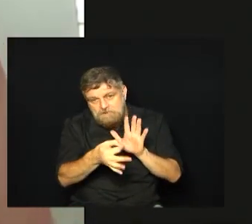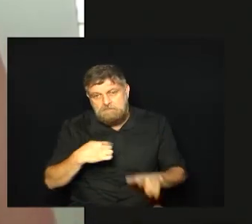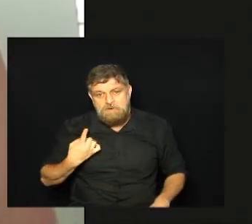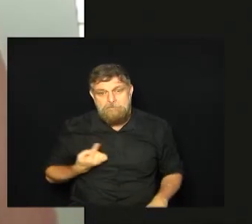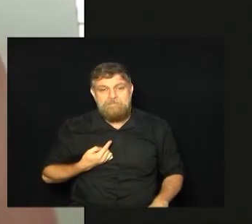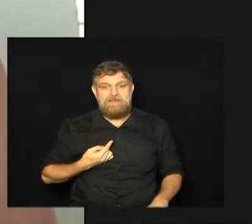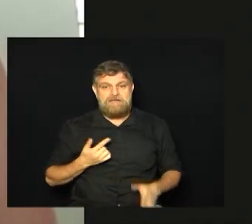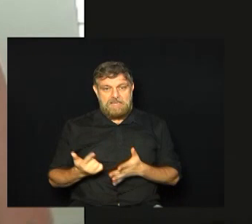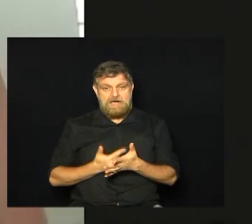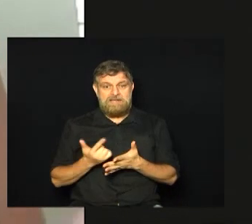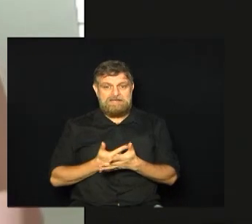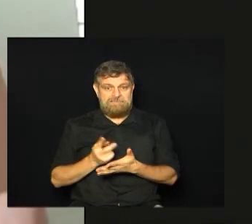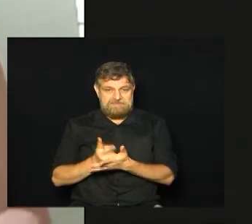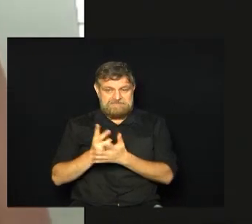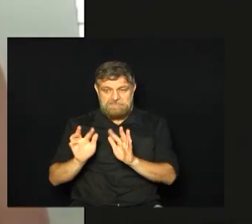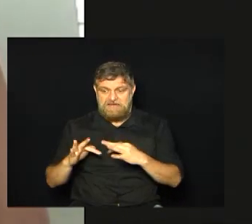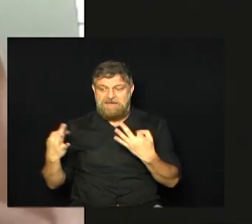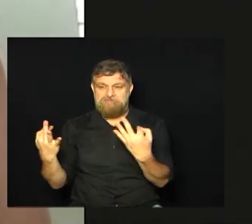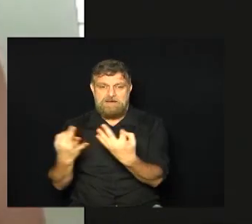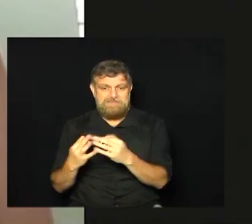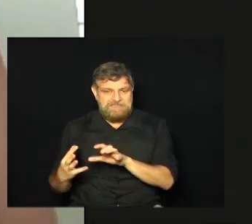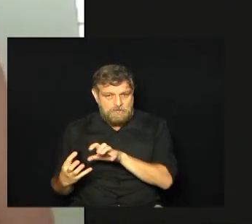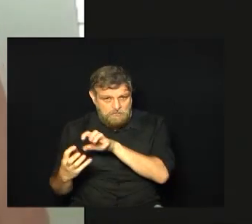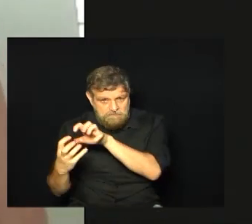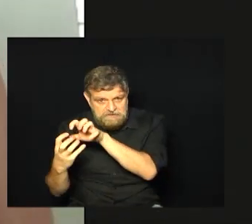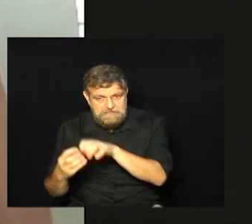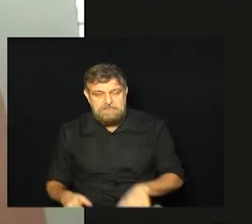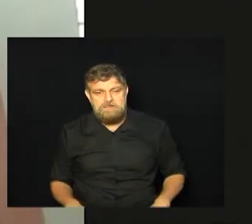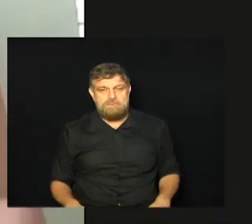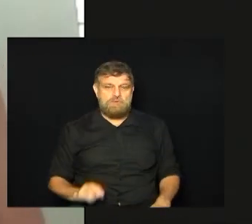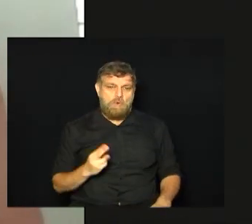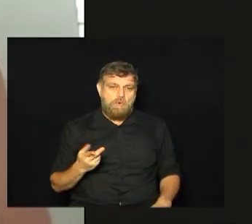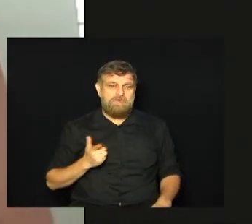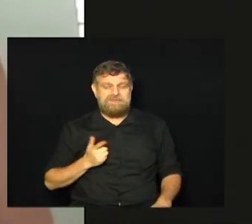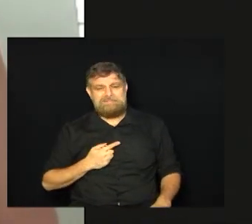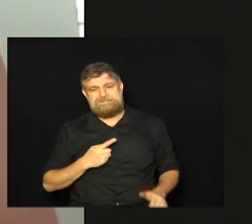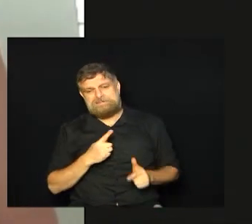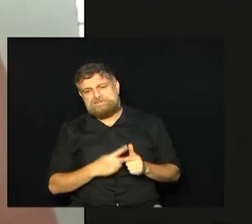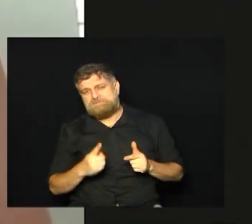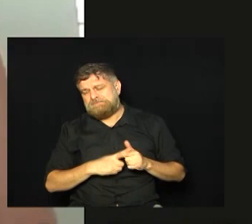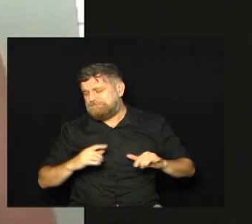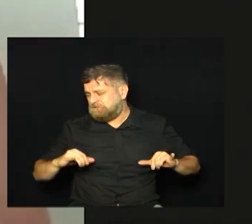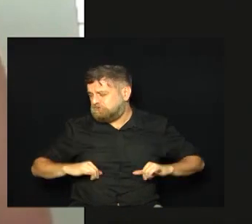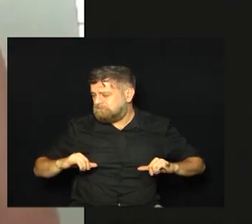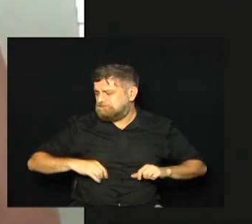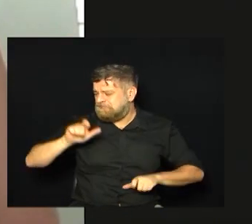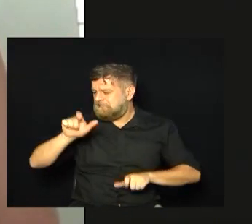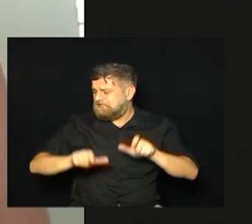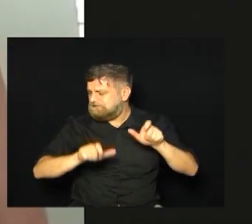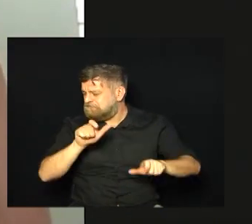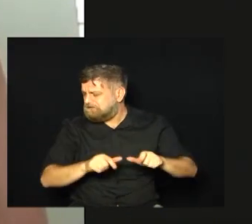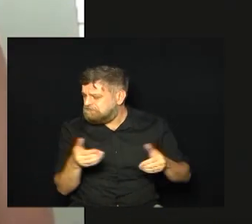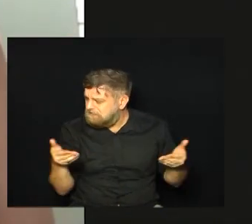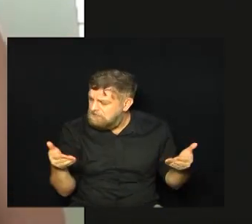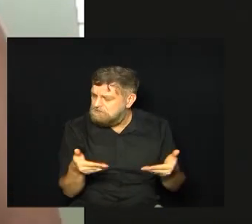sobre conflitos familiares, né? Sobre os dramas das pessoas nos dias de hoje, né?